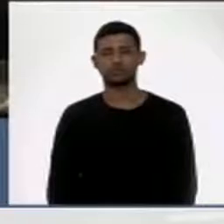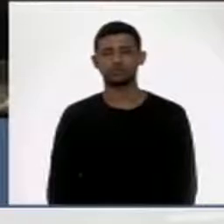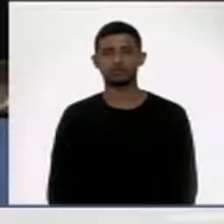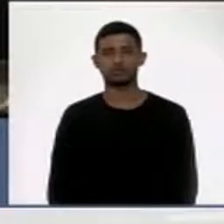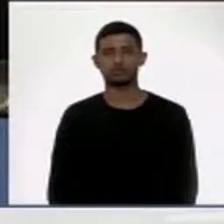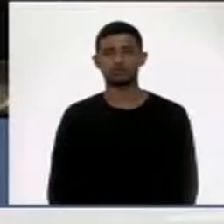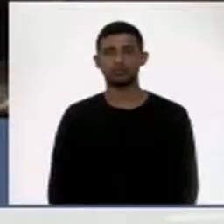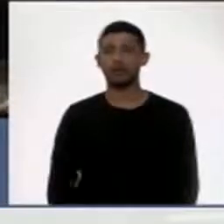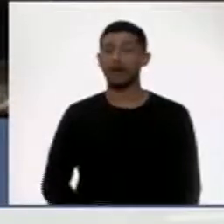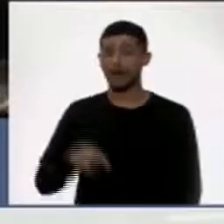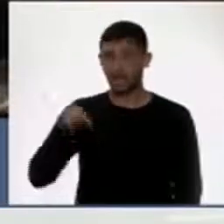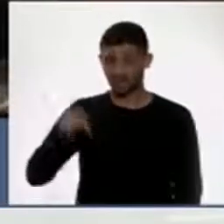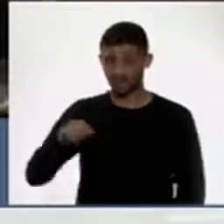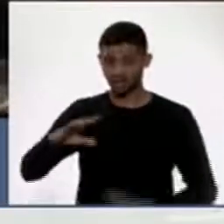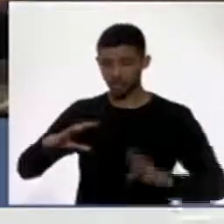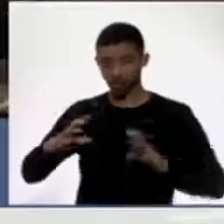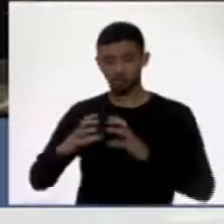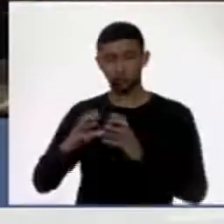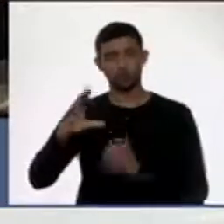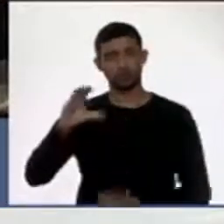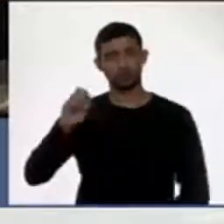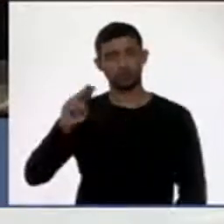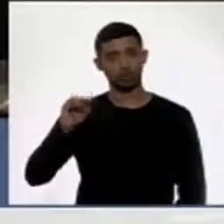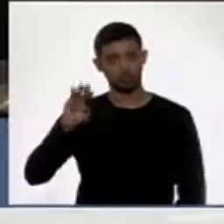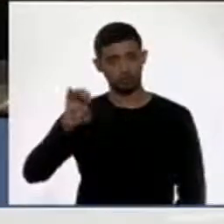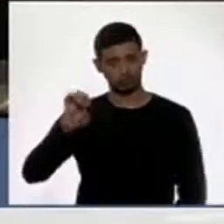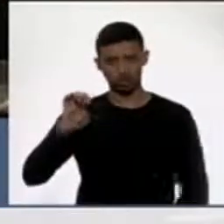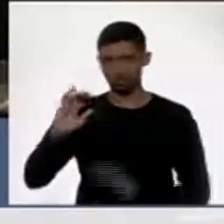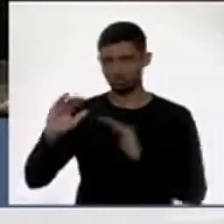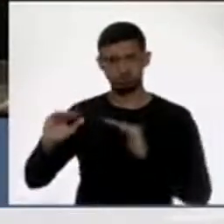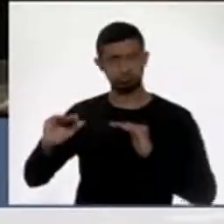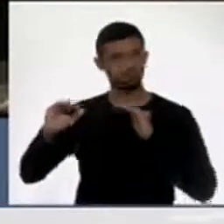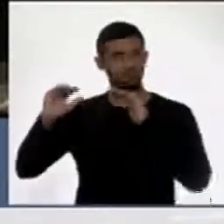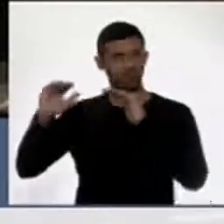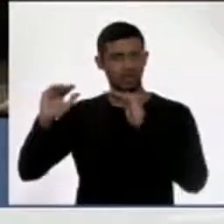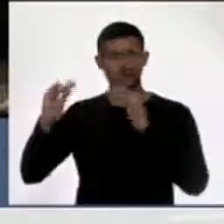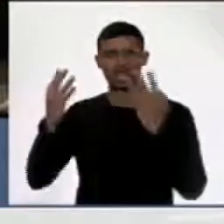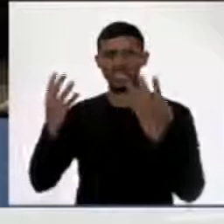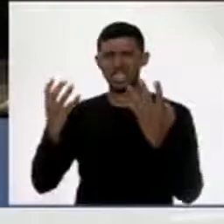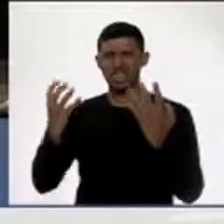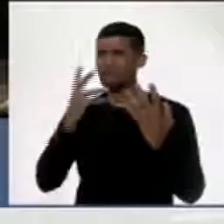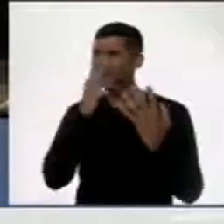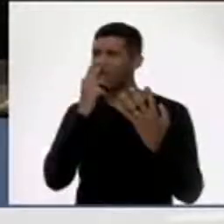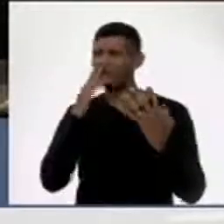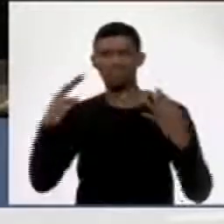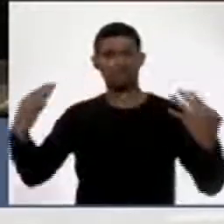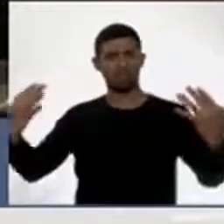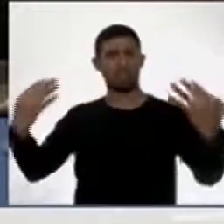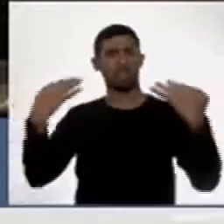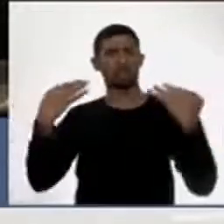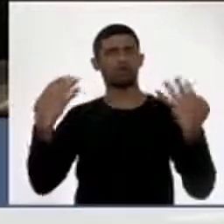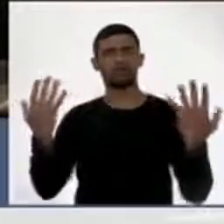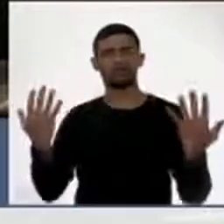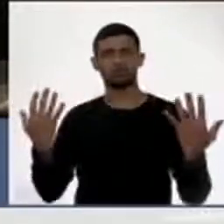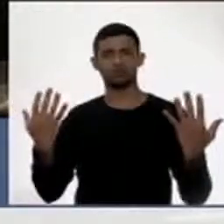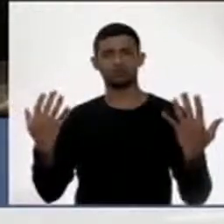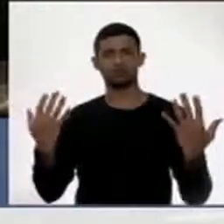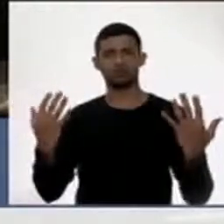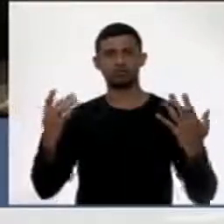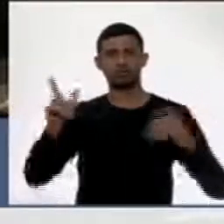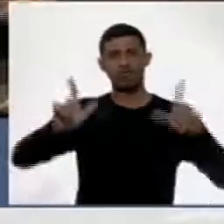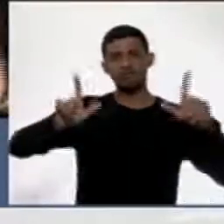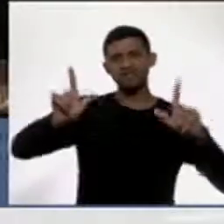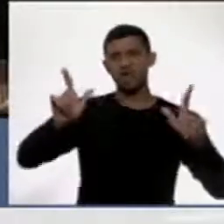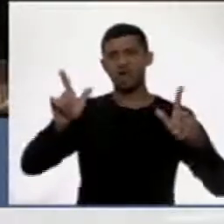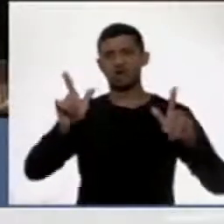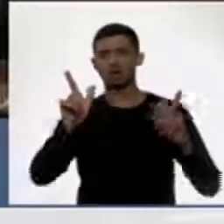desse país é para ficar na mídia emitindo juízo de valor sobre